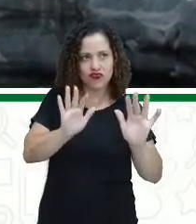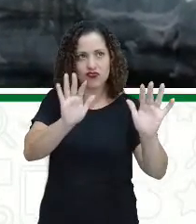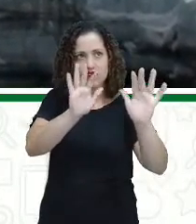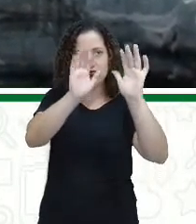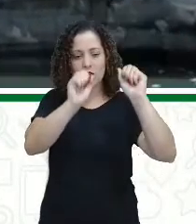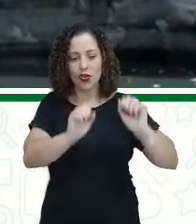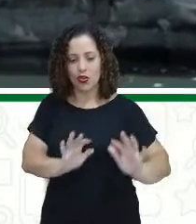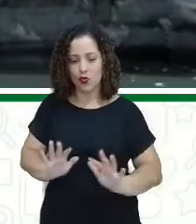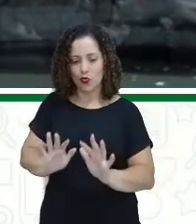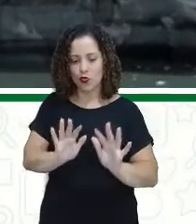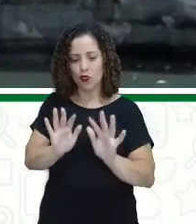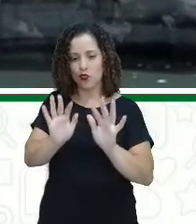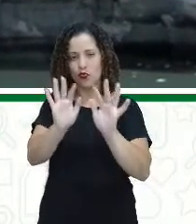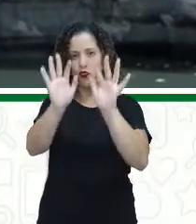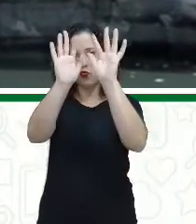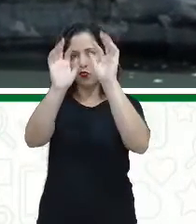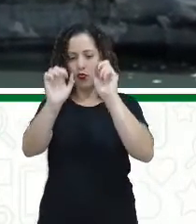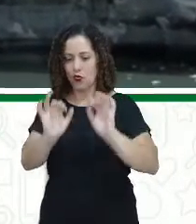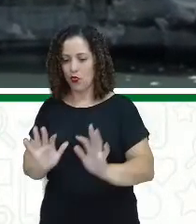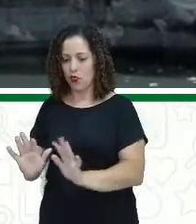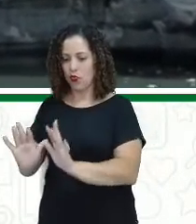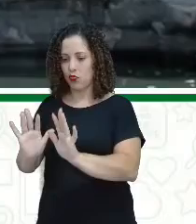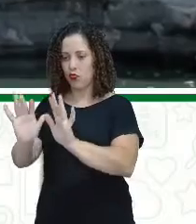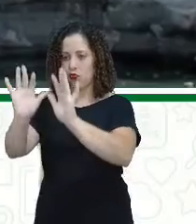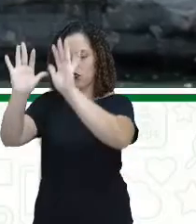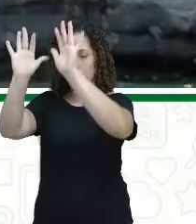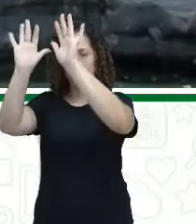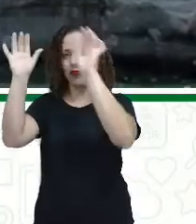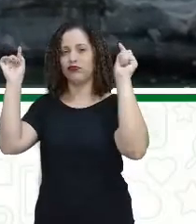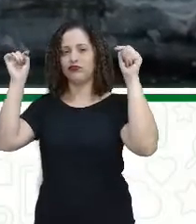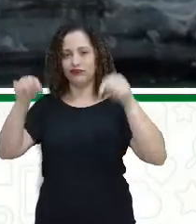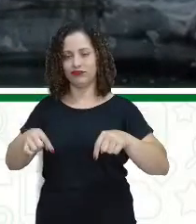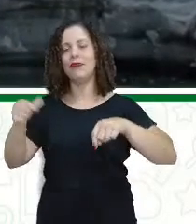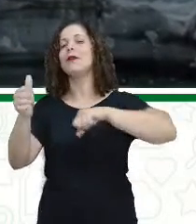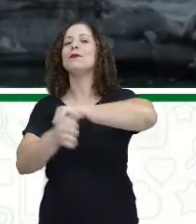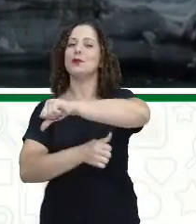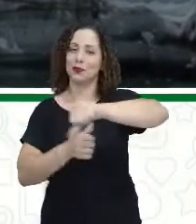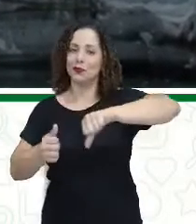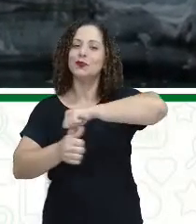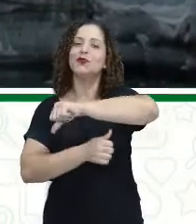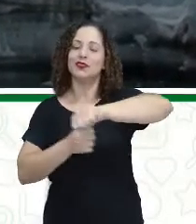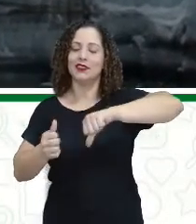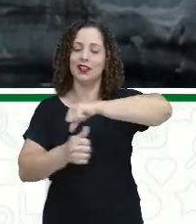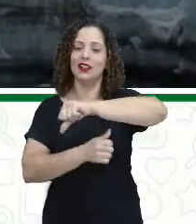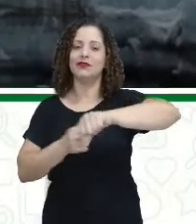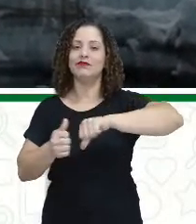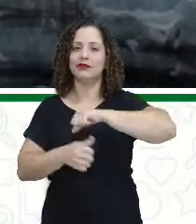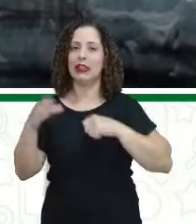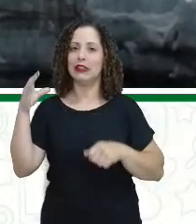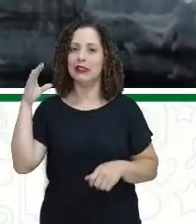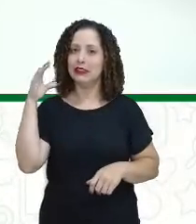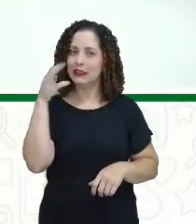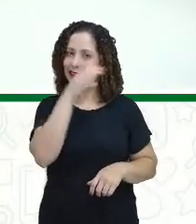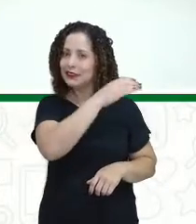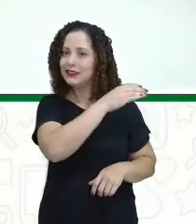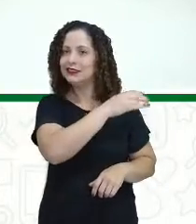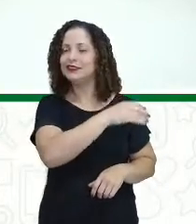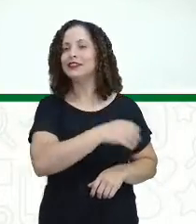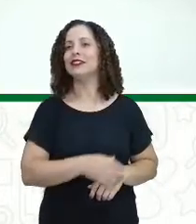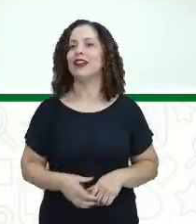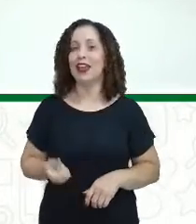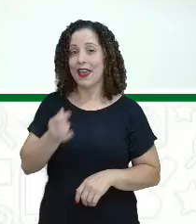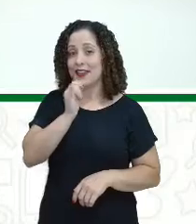vai deixar de ser sólida ou líquida e ela vai passar a ter outra situação.